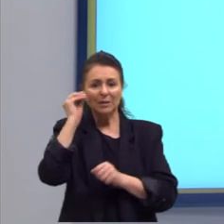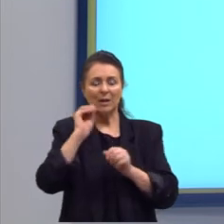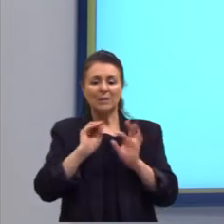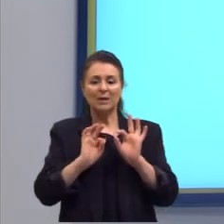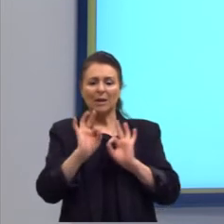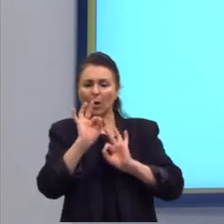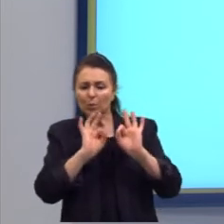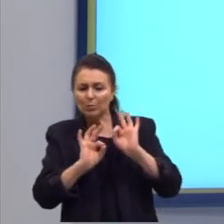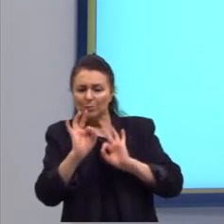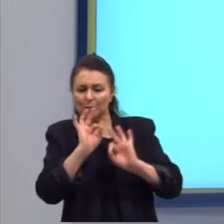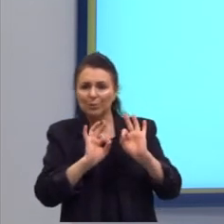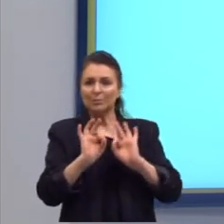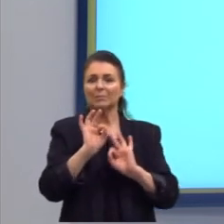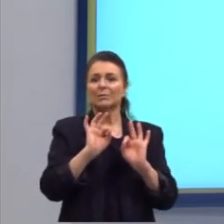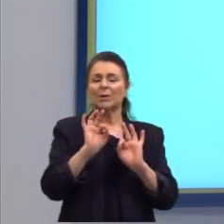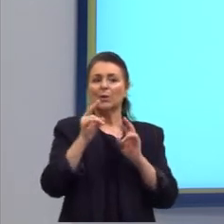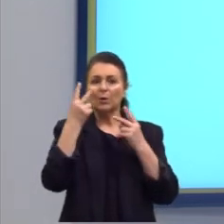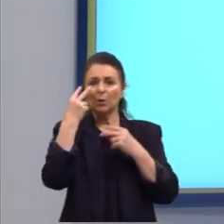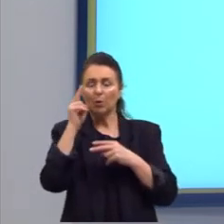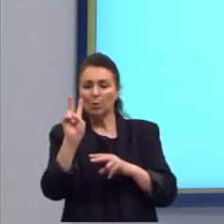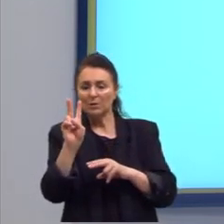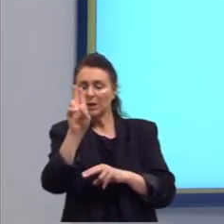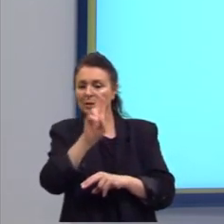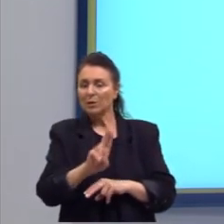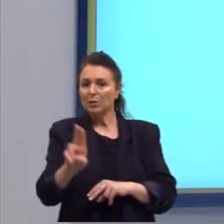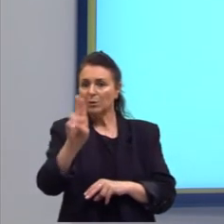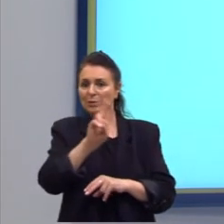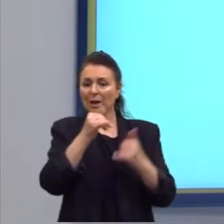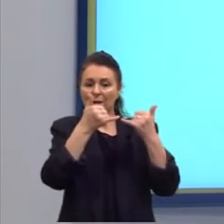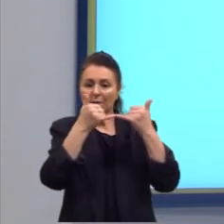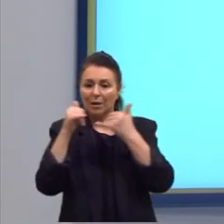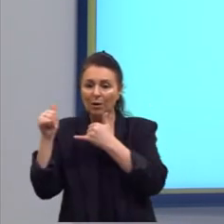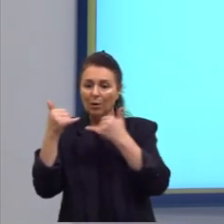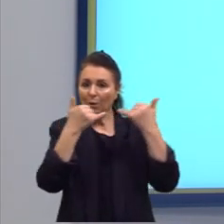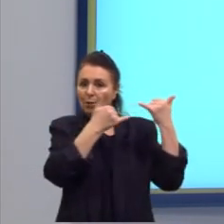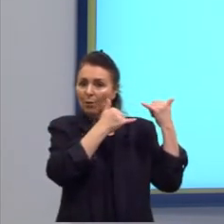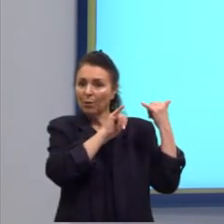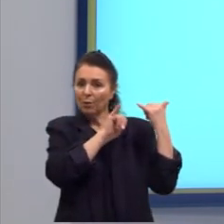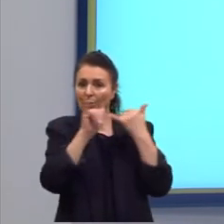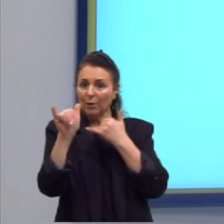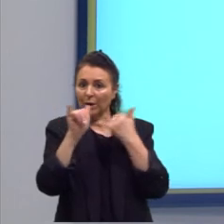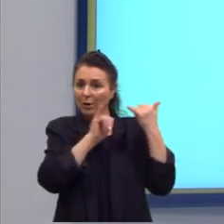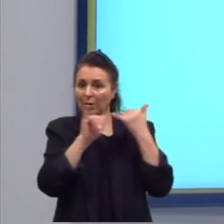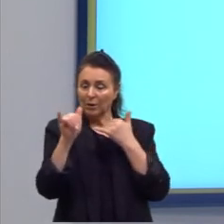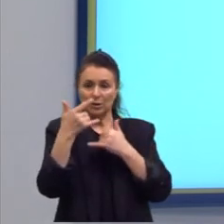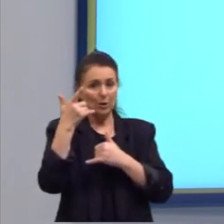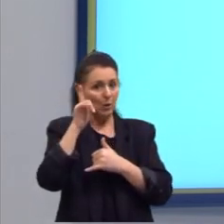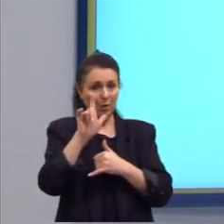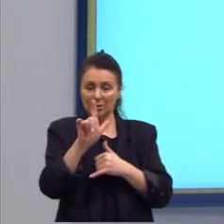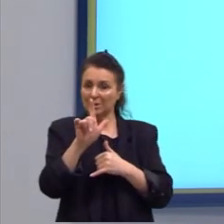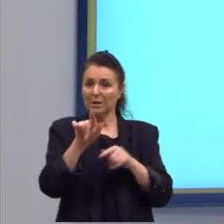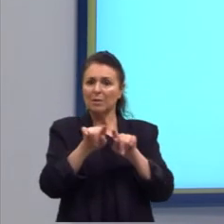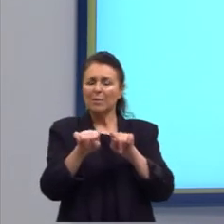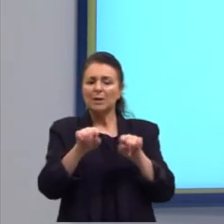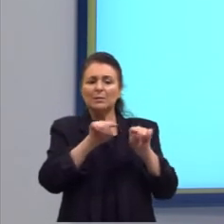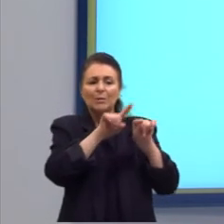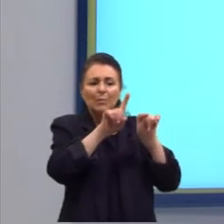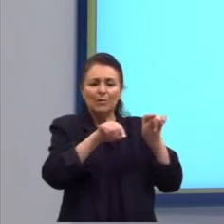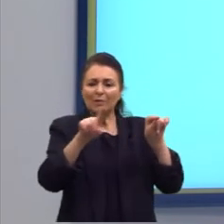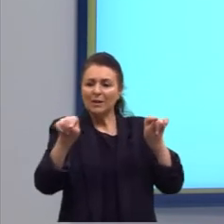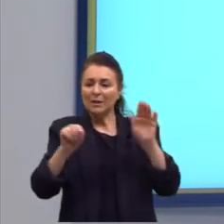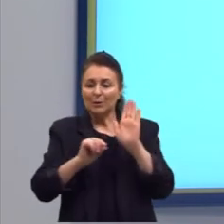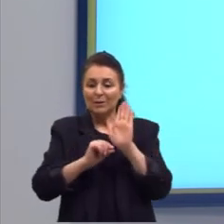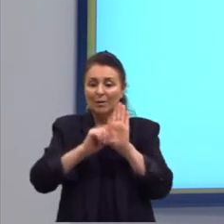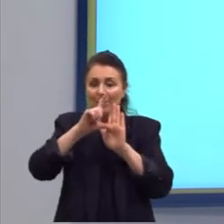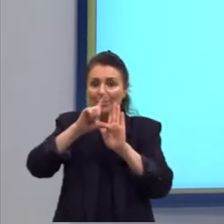né nas duas variáveis aqui a gente só não consegue mexer a corrente aqui também gente consegue mexer tá E ver como é que elas variam de tamanho